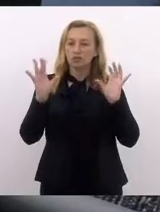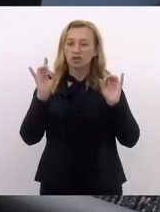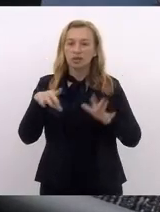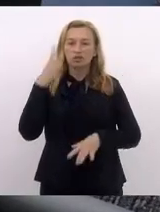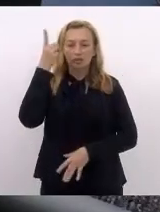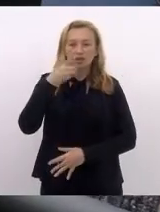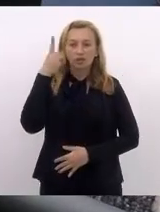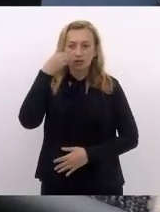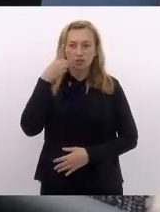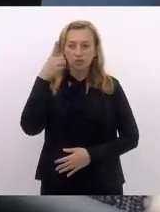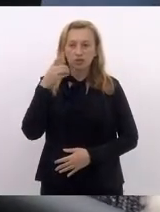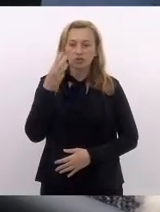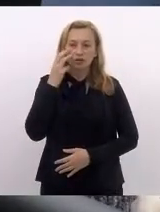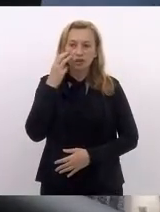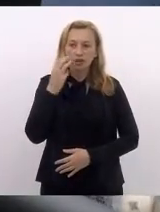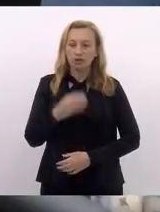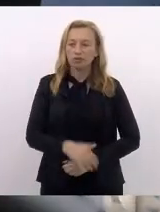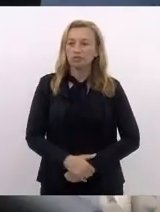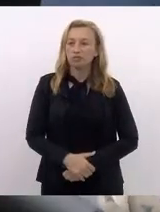Deputado Valdete e